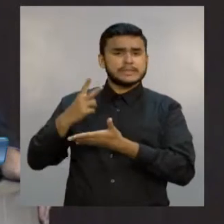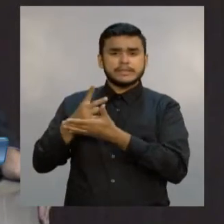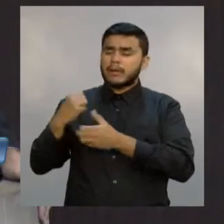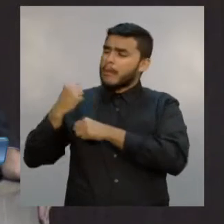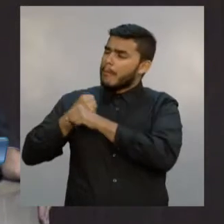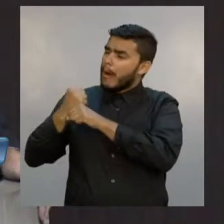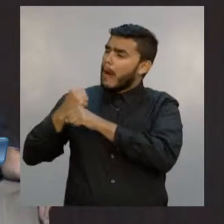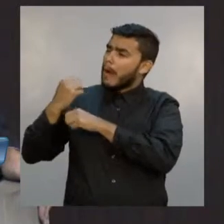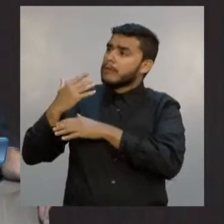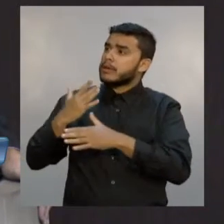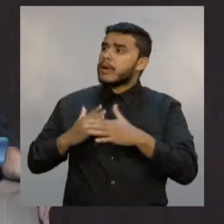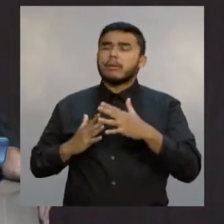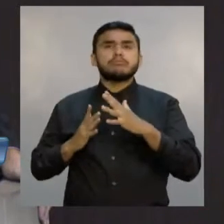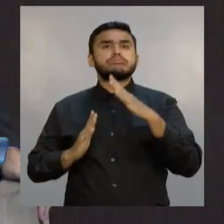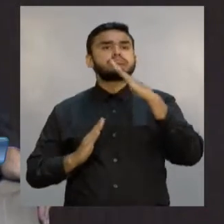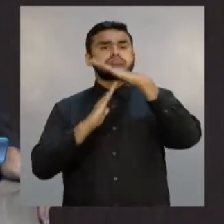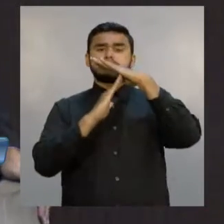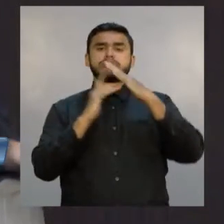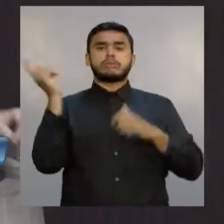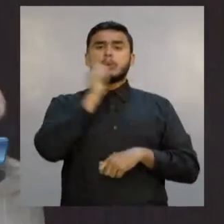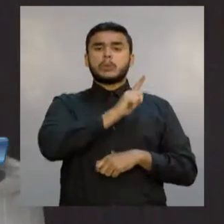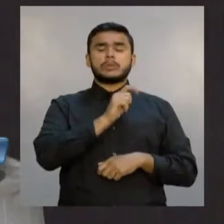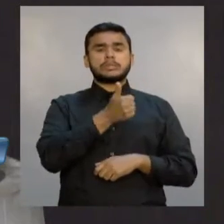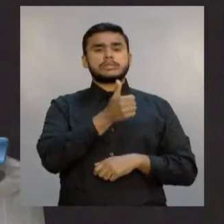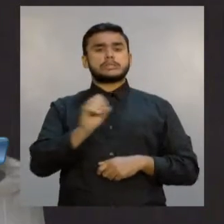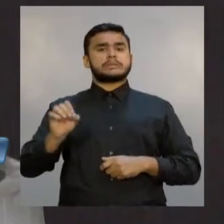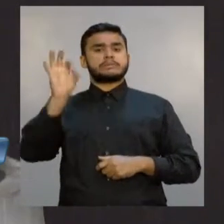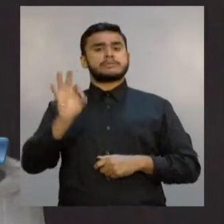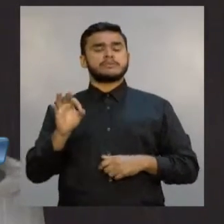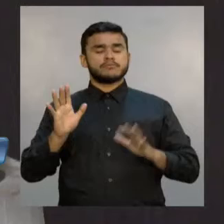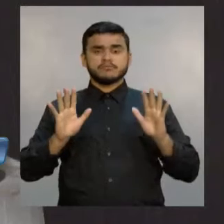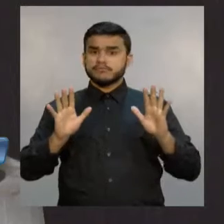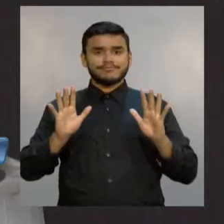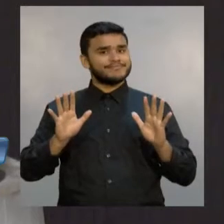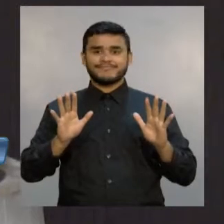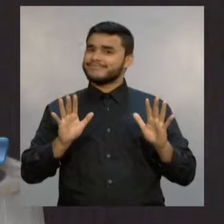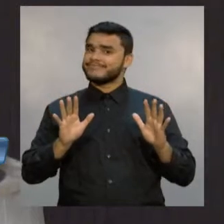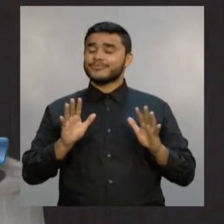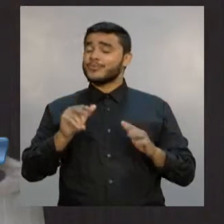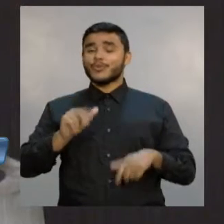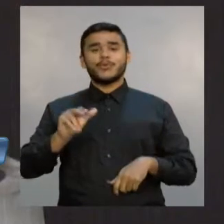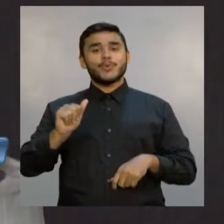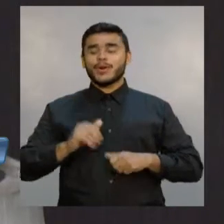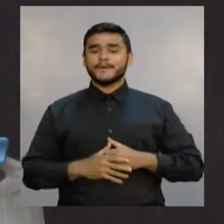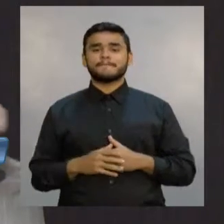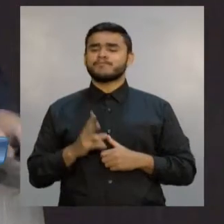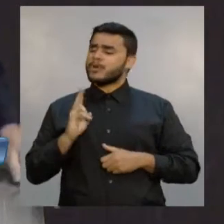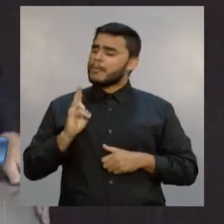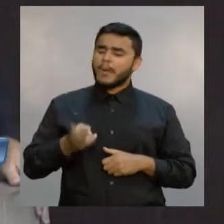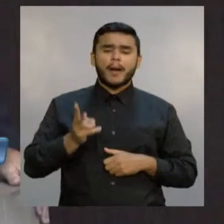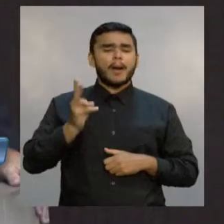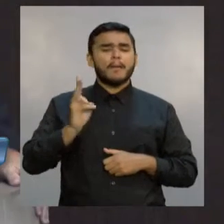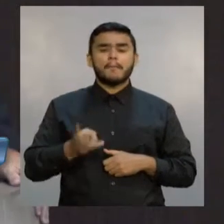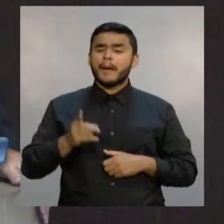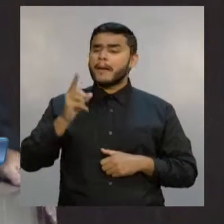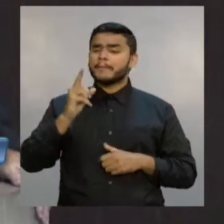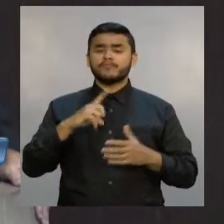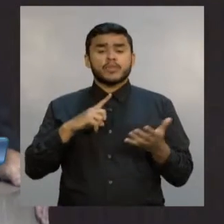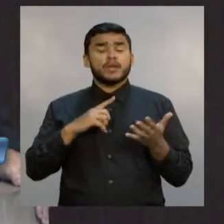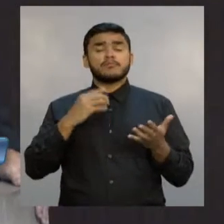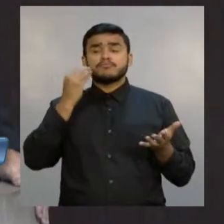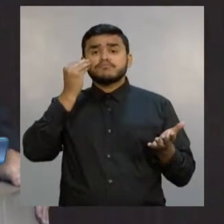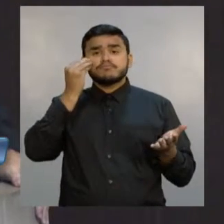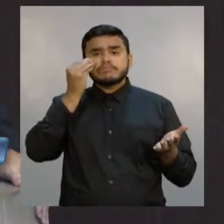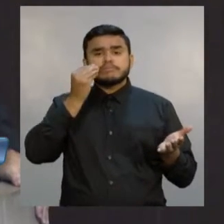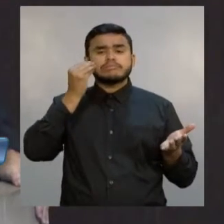décadas, no dia de amanhã, eu aprendo e nós aprenderemos a